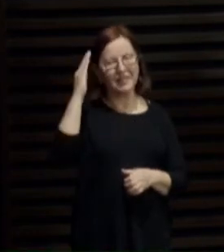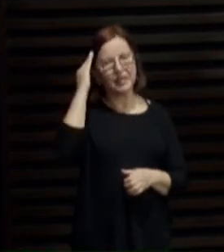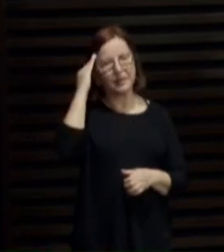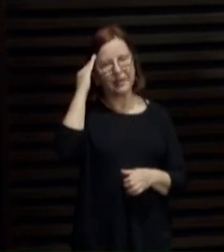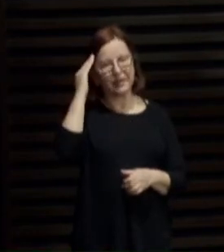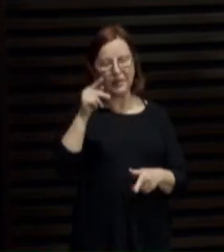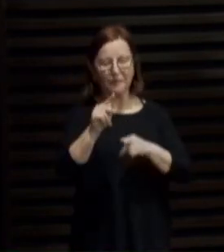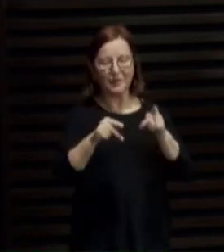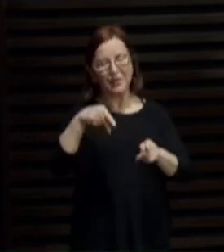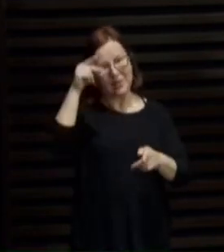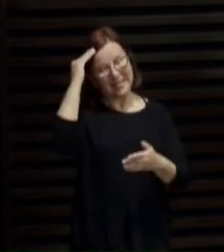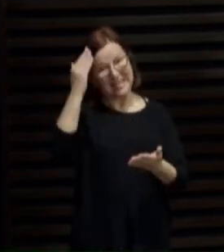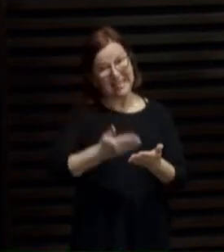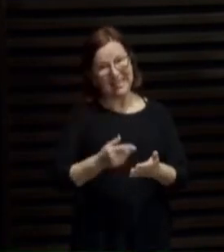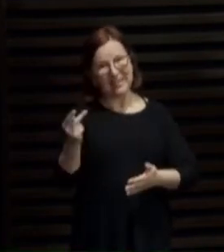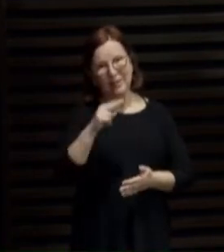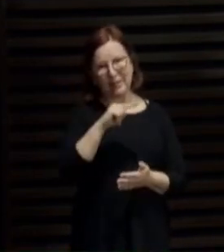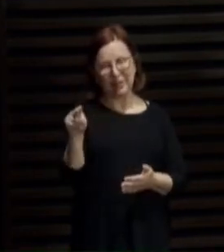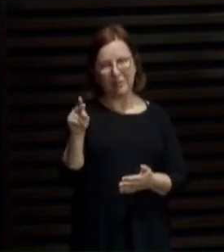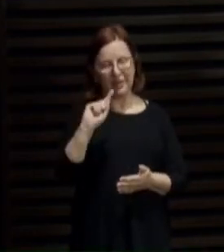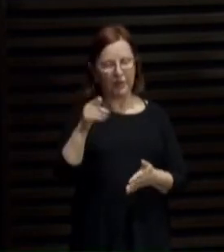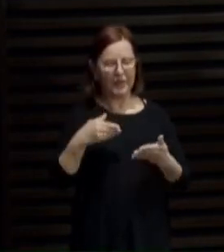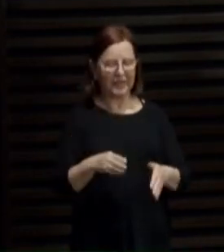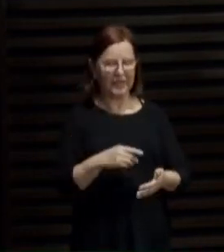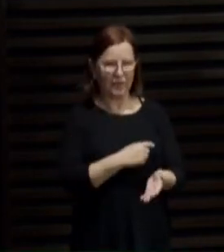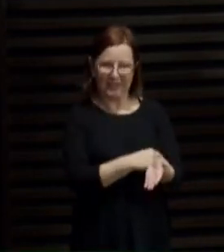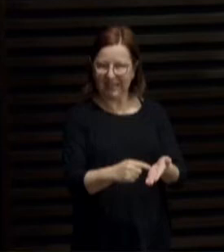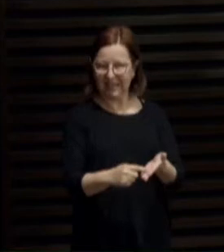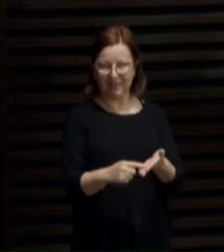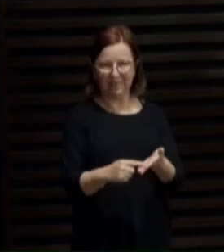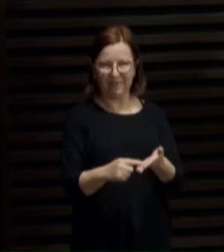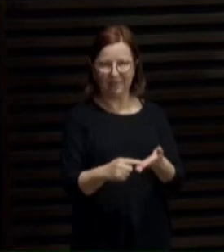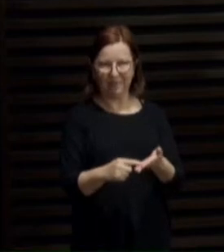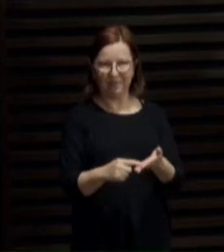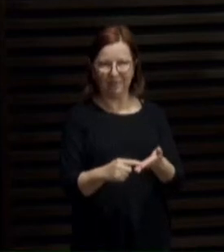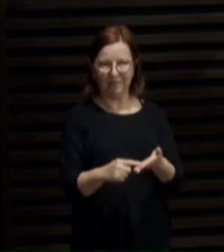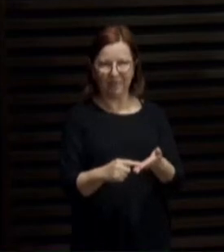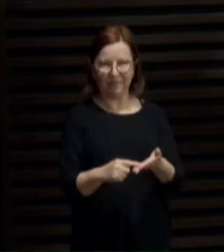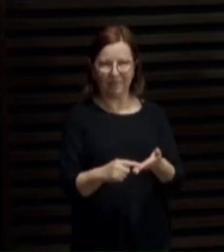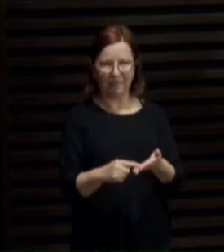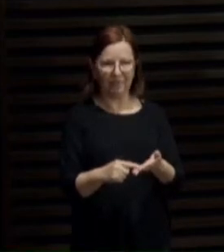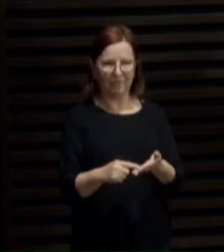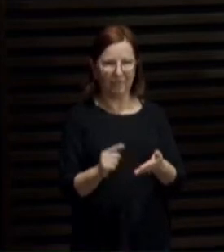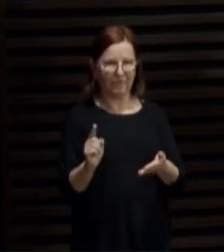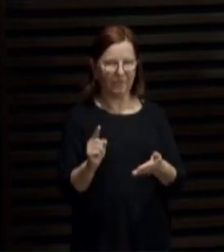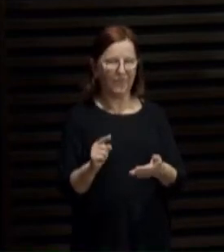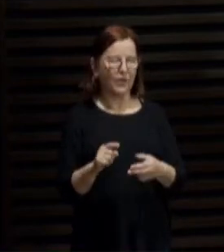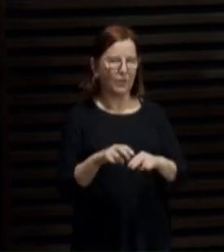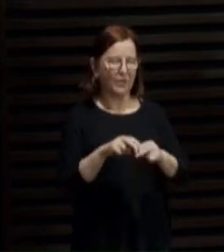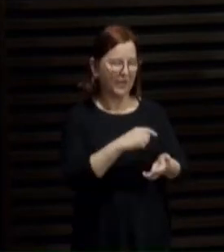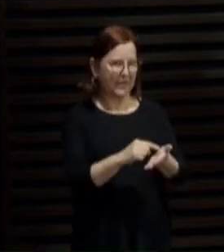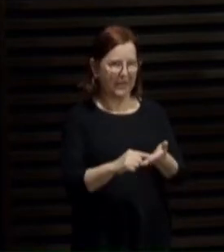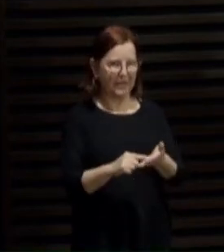aos que creem no seu nome. Eles não nasceram do sangue, não é uma questão de consanguinidade, não nasceram